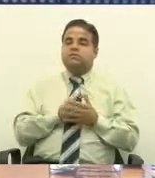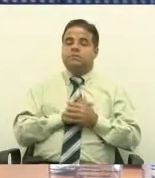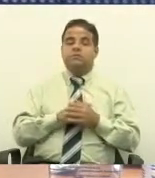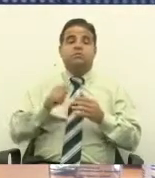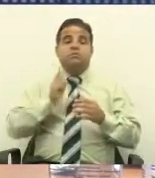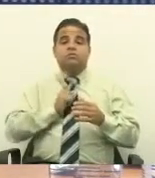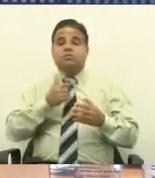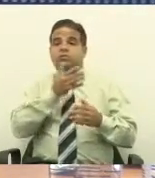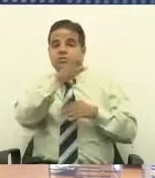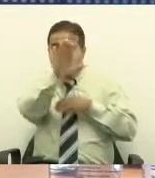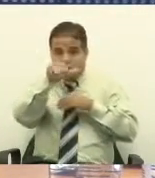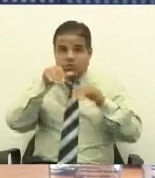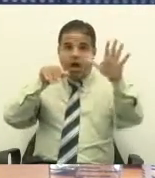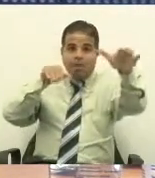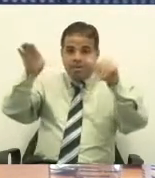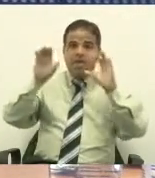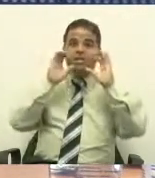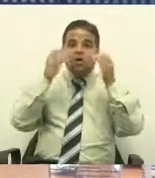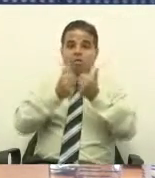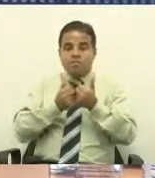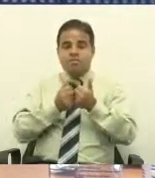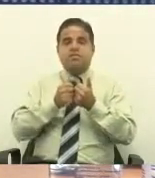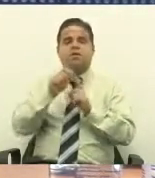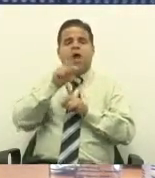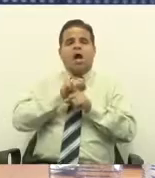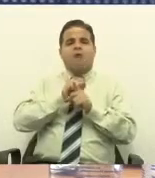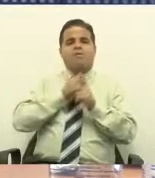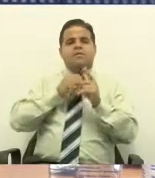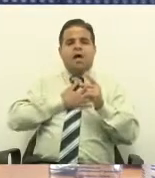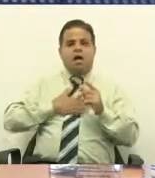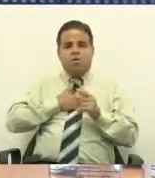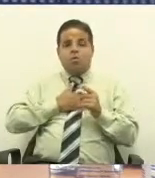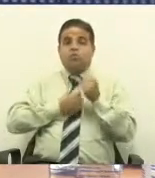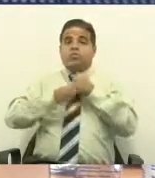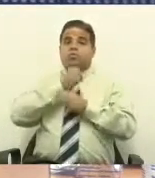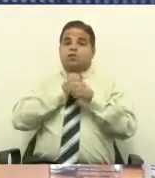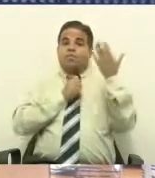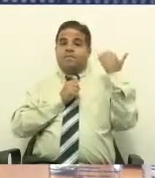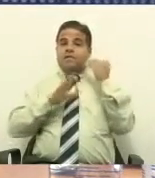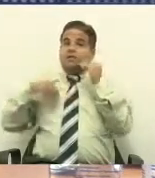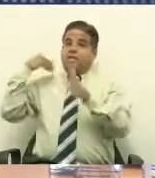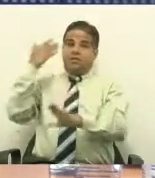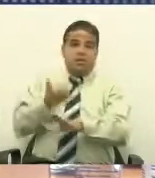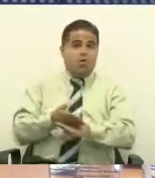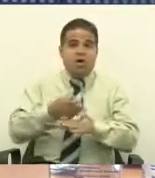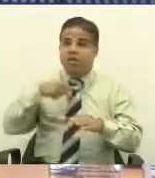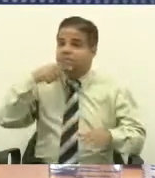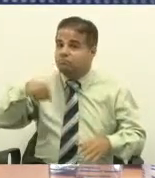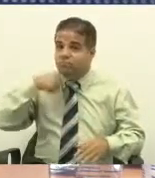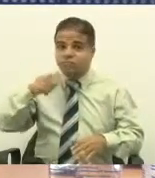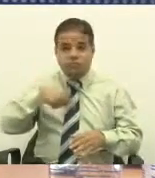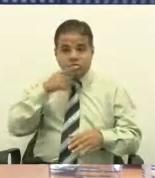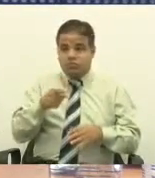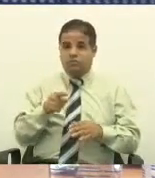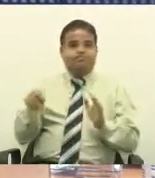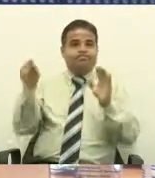A gente vem chamando essa comissão desde agosto do ano passado, e ela não consegue compor quórum, o que muito